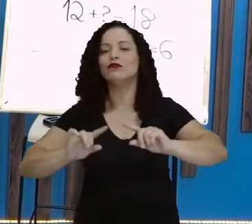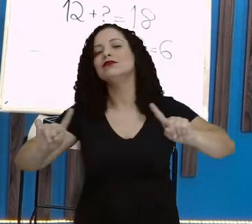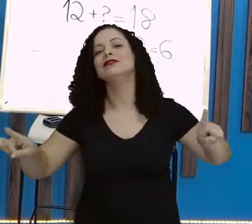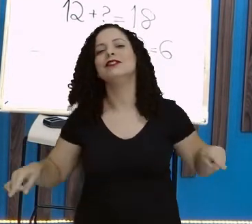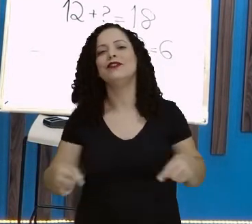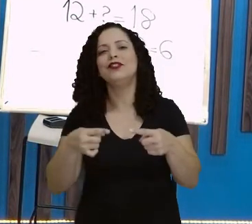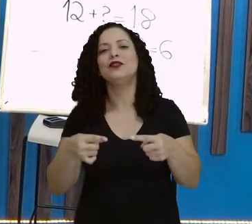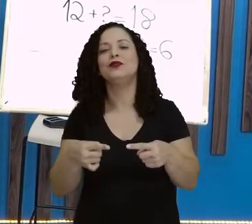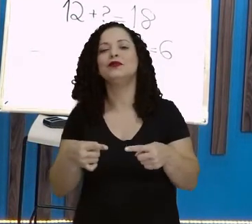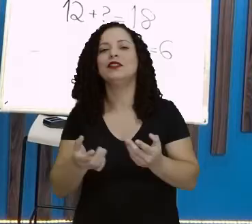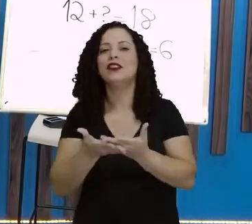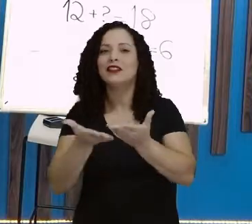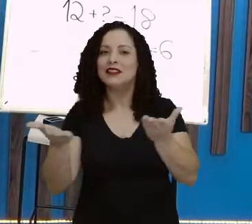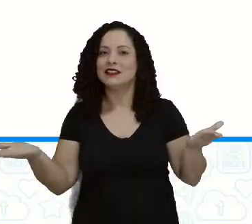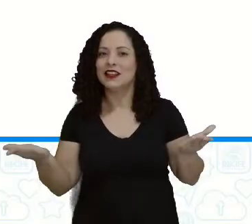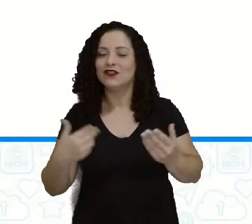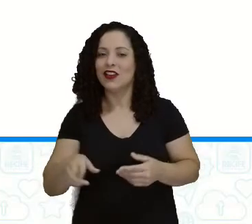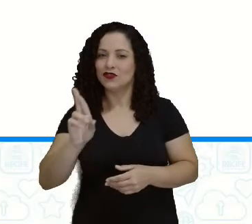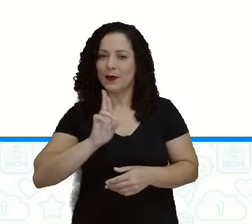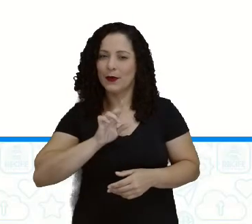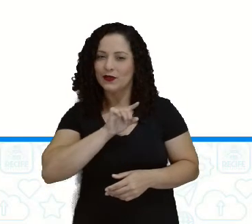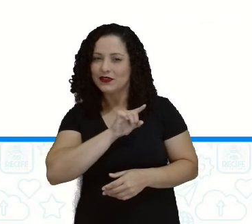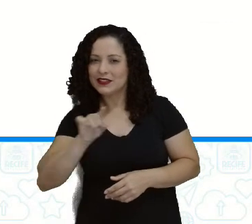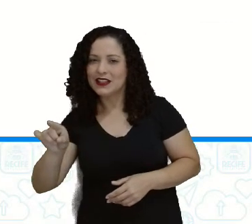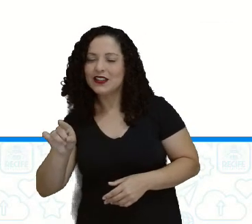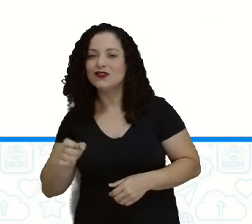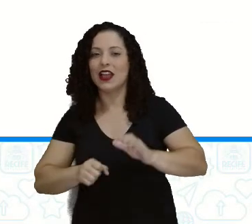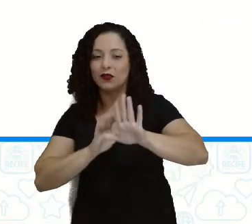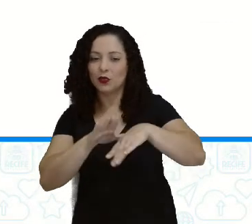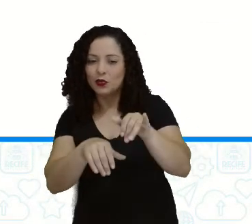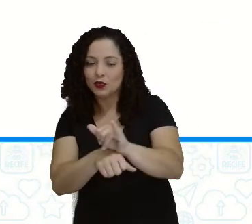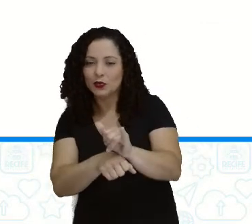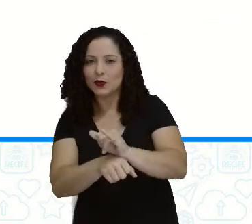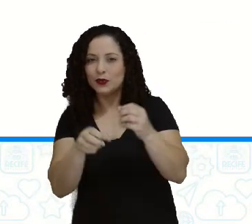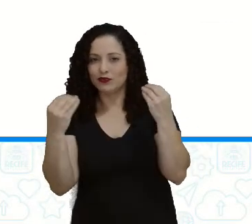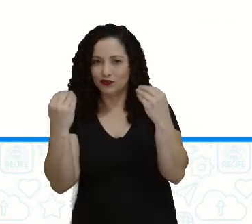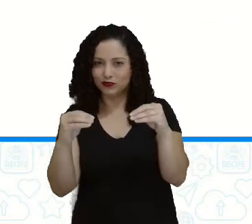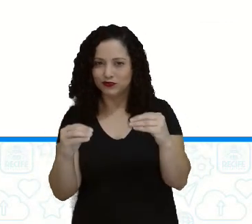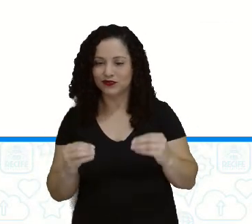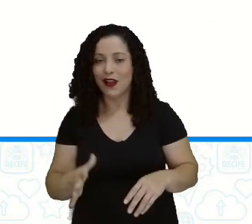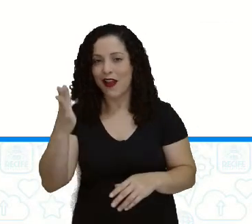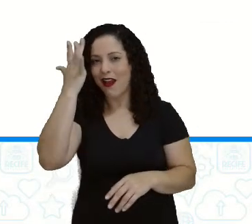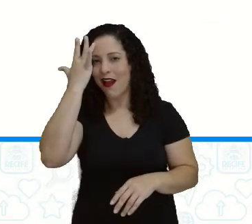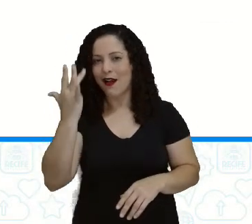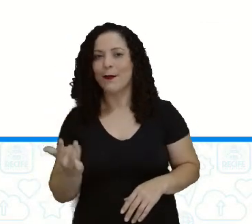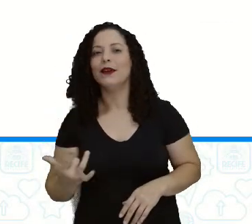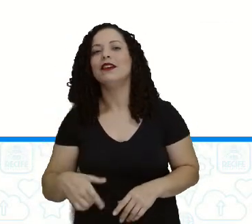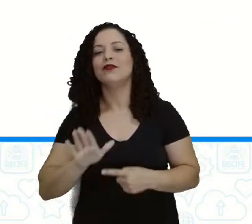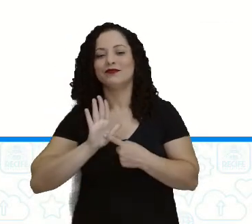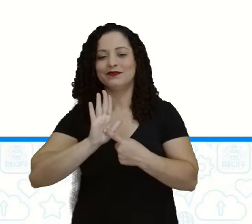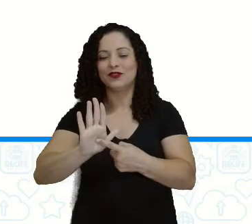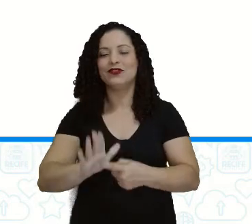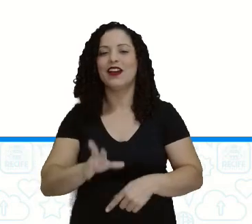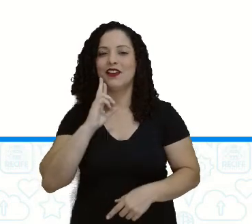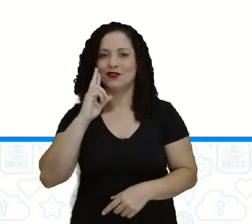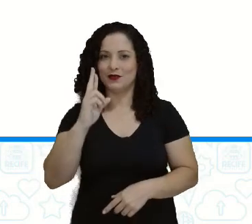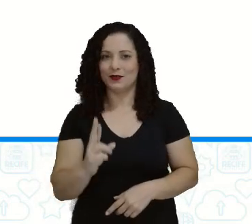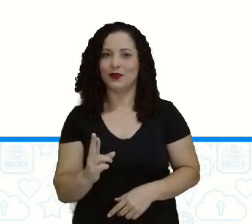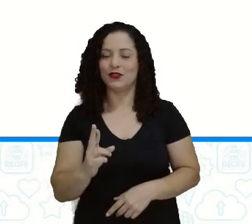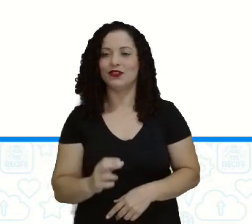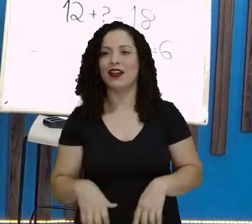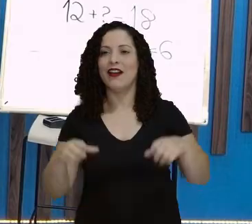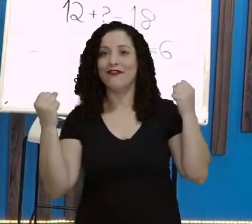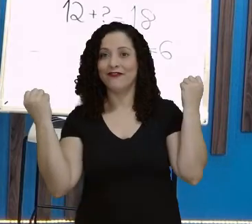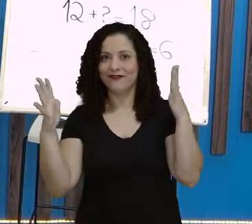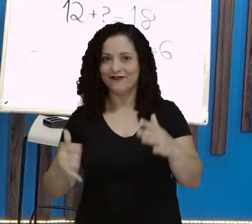vou lançar para vocês? Respondam em casa, respondam no YouTube, que amanhã eu vou trazer a resposta. A festa